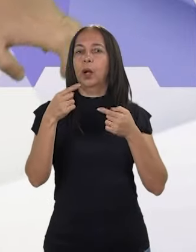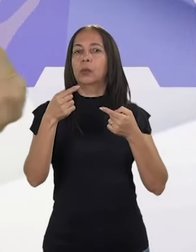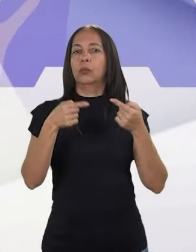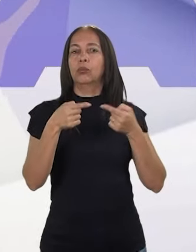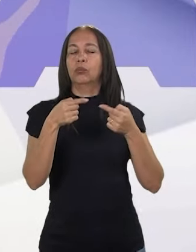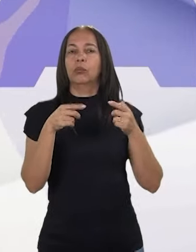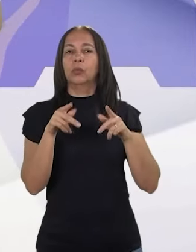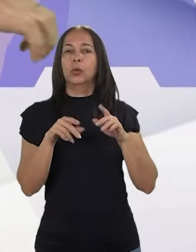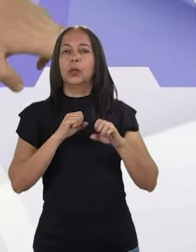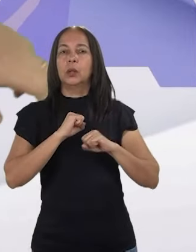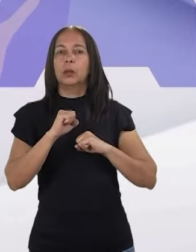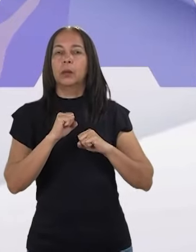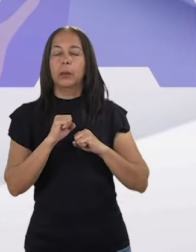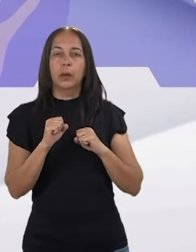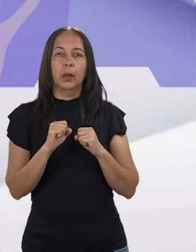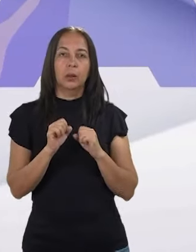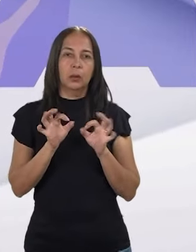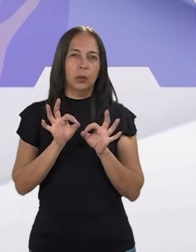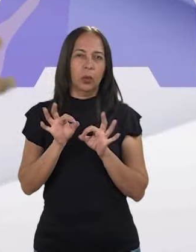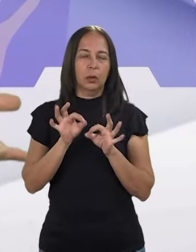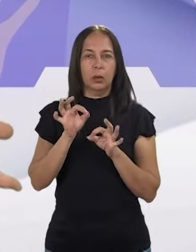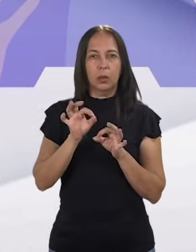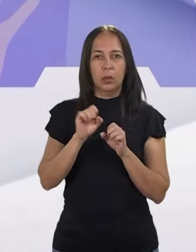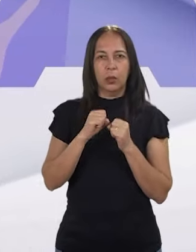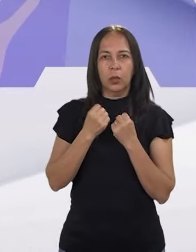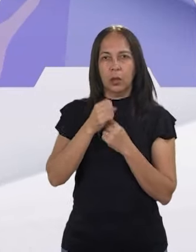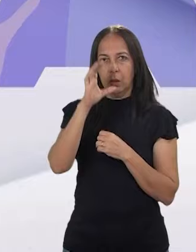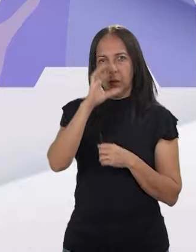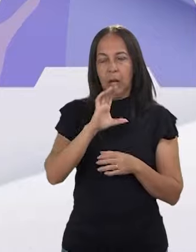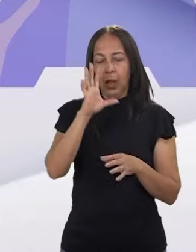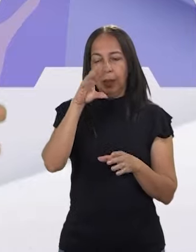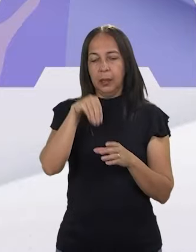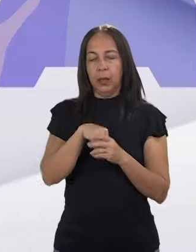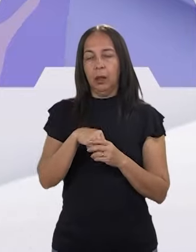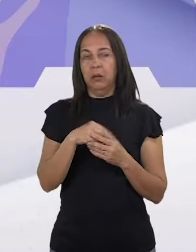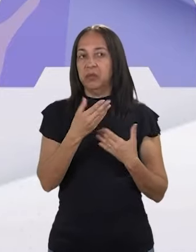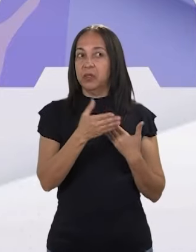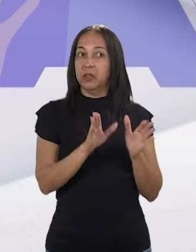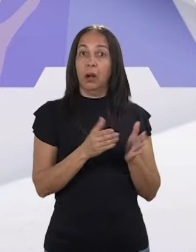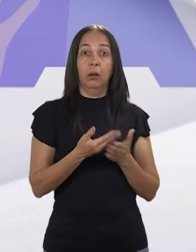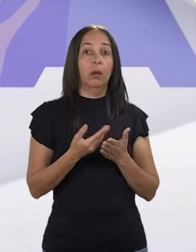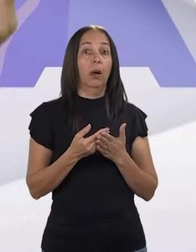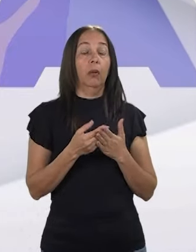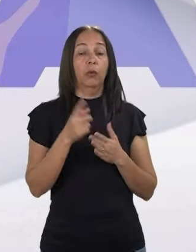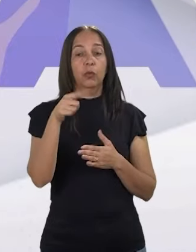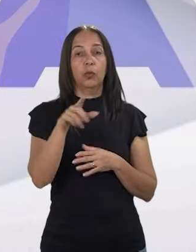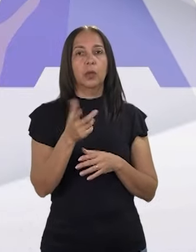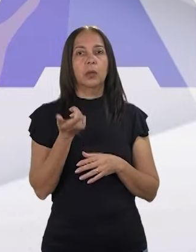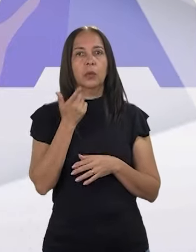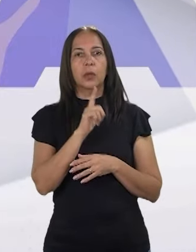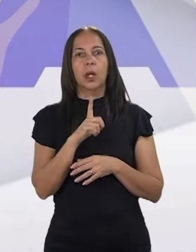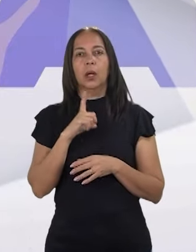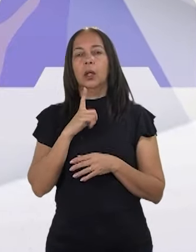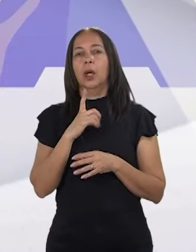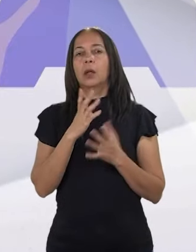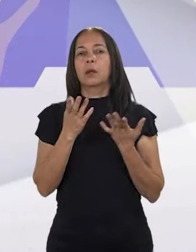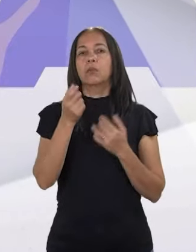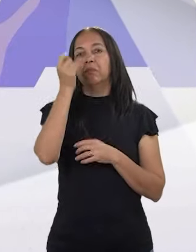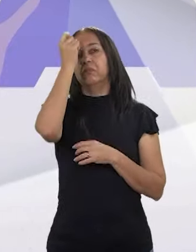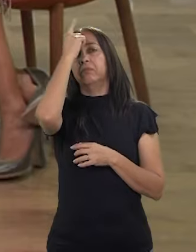públicos de debate nas organizações da sociedade civil nas próprias universidades dentro das salas de aulas Vocês conseguem ter essa esse